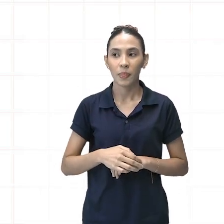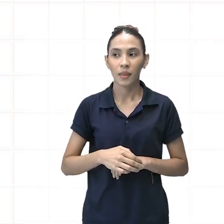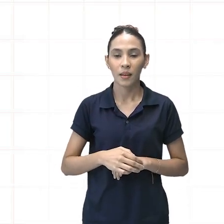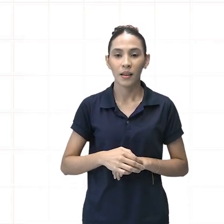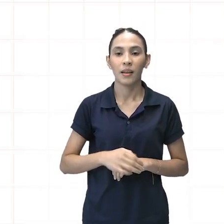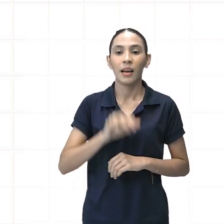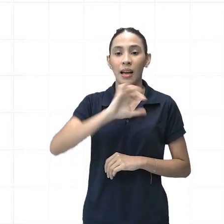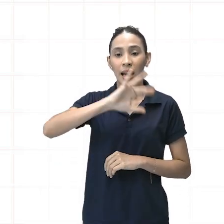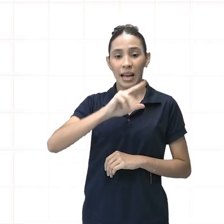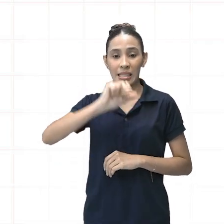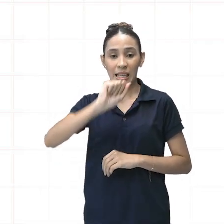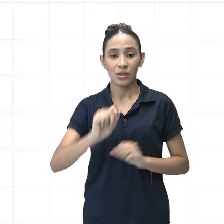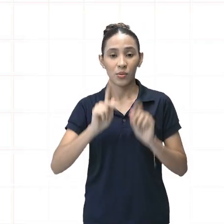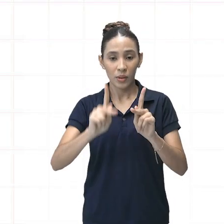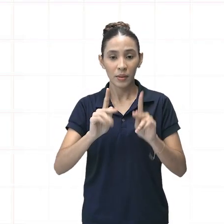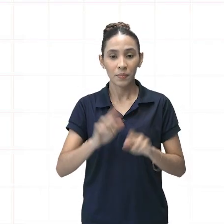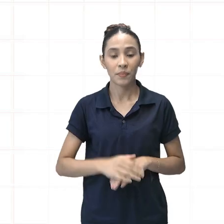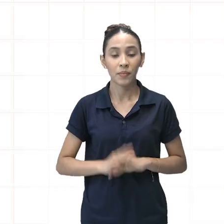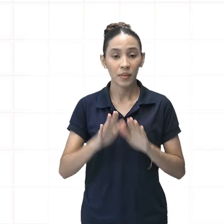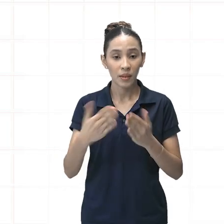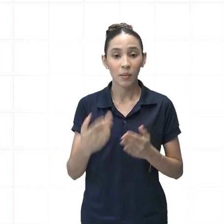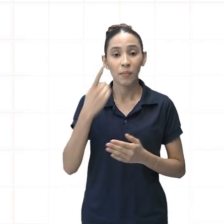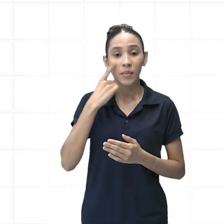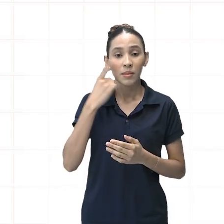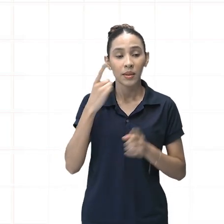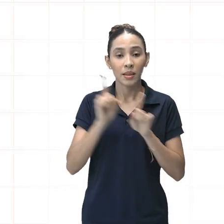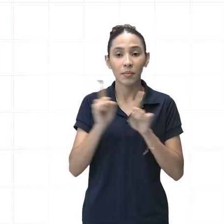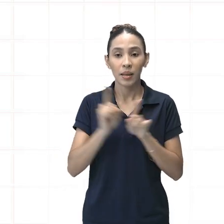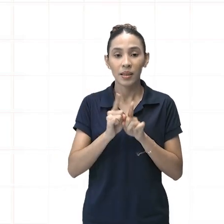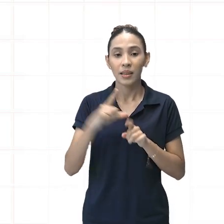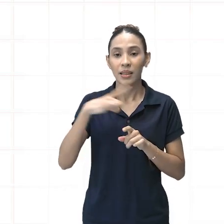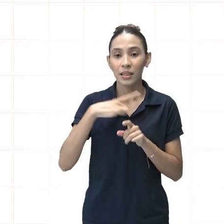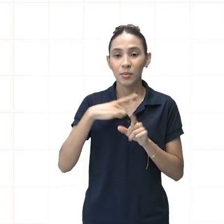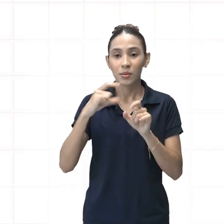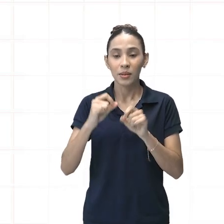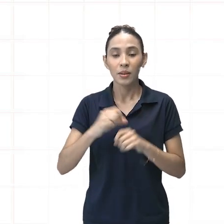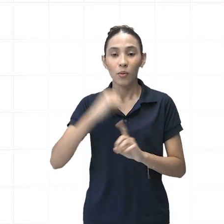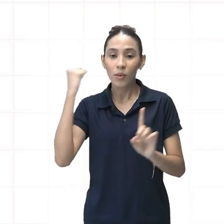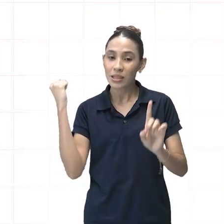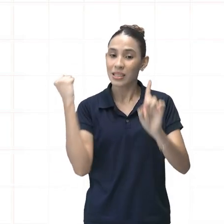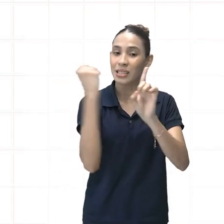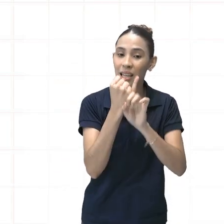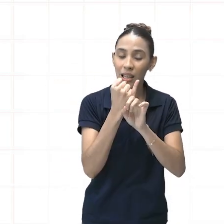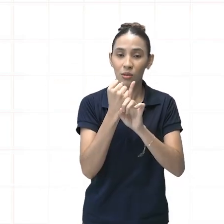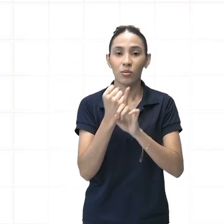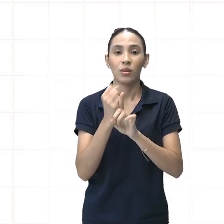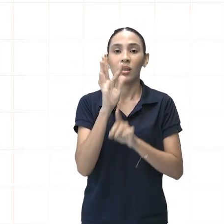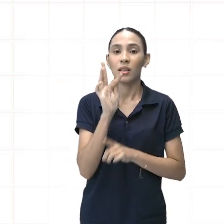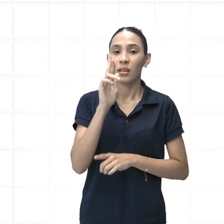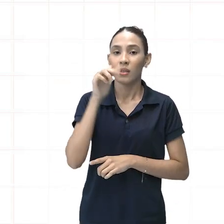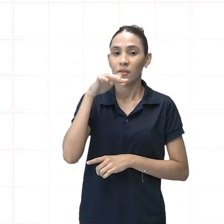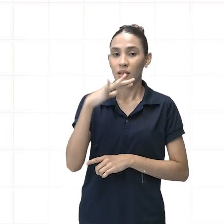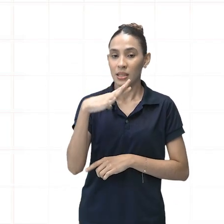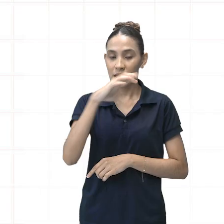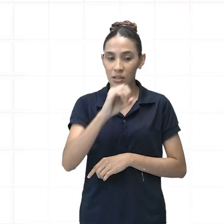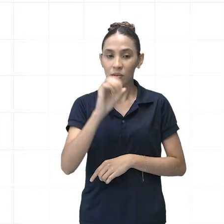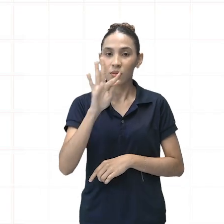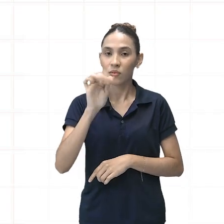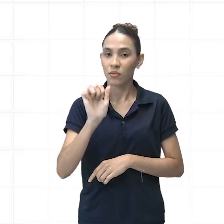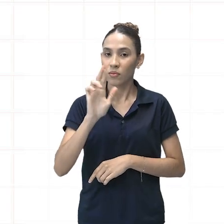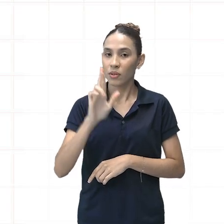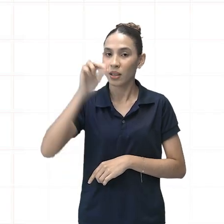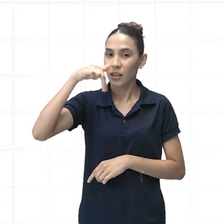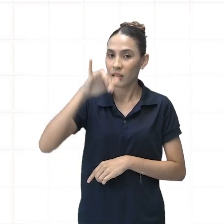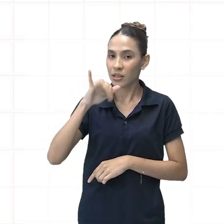asiático, certo? Então, vamos observar que nesse momento nós temos o assassinato do Francisco Ferdinando na Sérvia, que vai